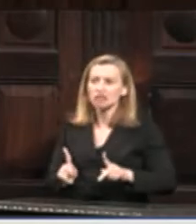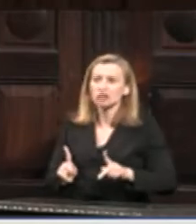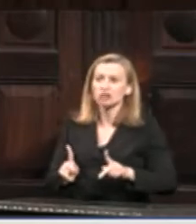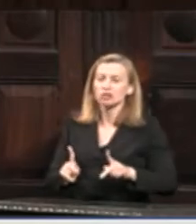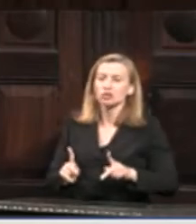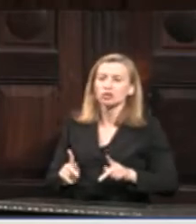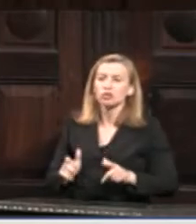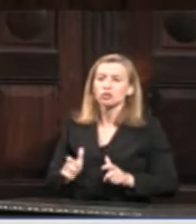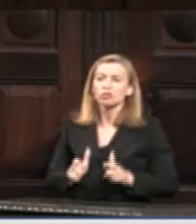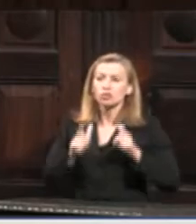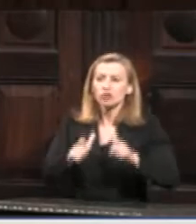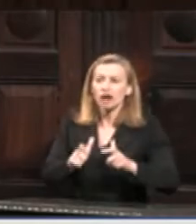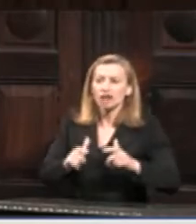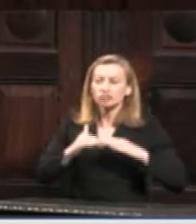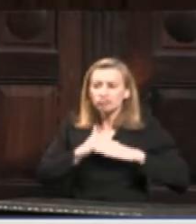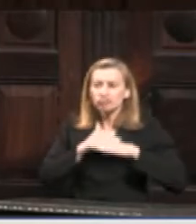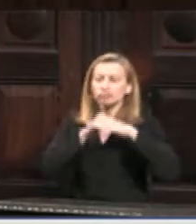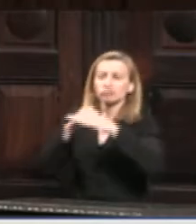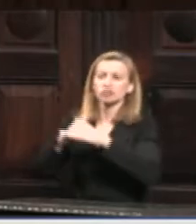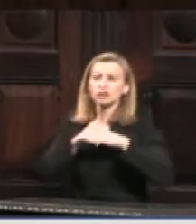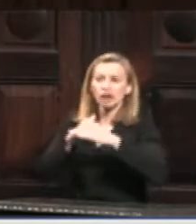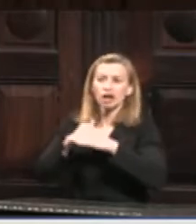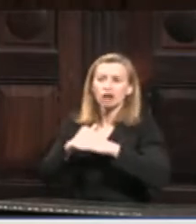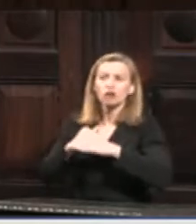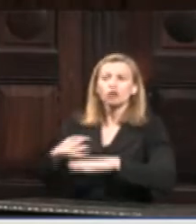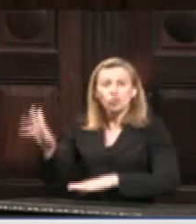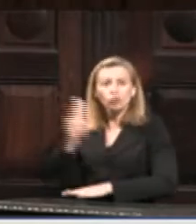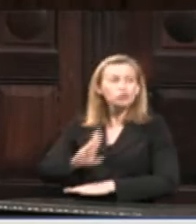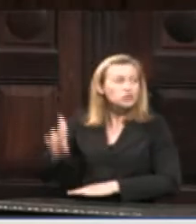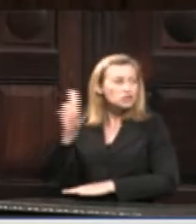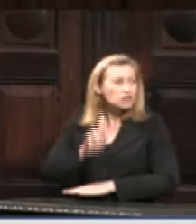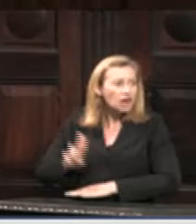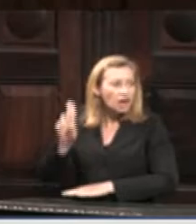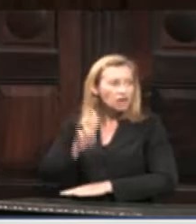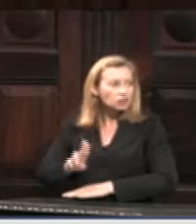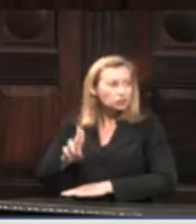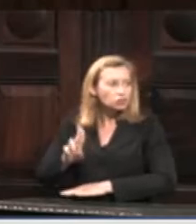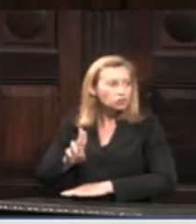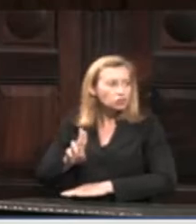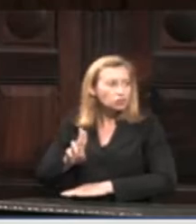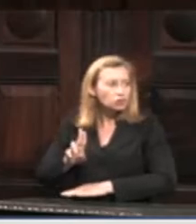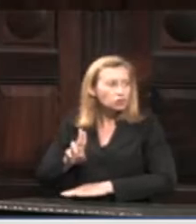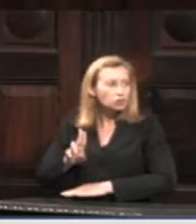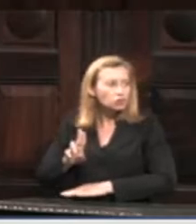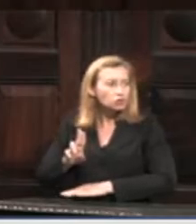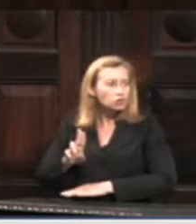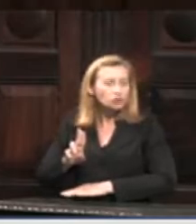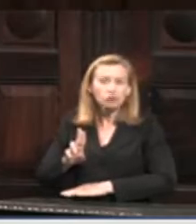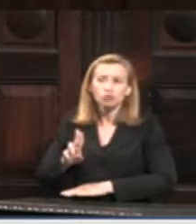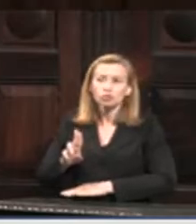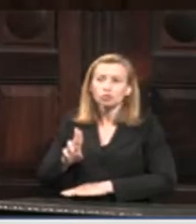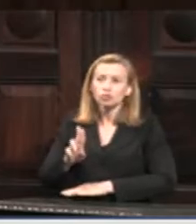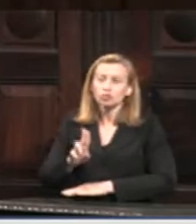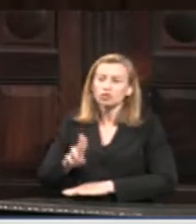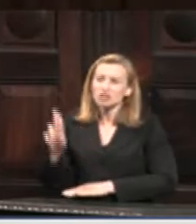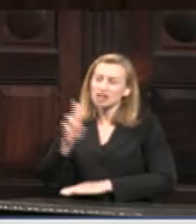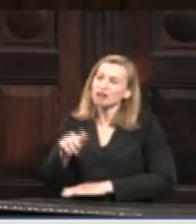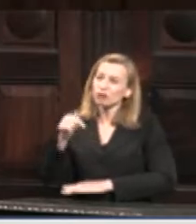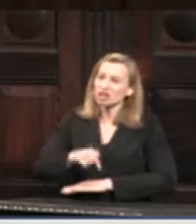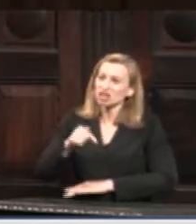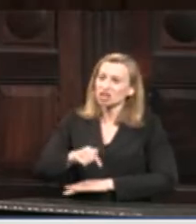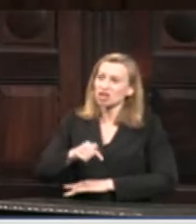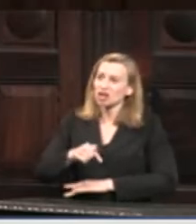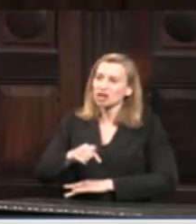esse aguçamento sendo utilizado como um instrumento de angariar votos de bancadas